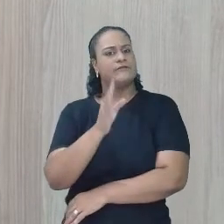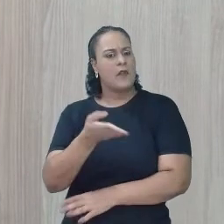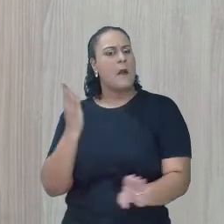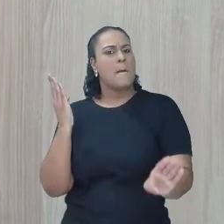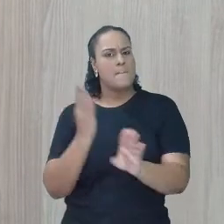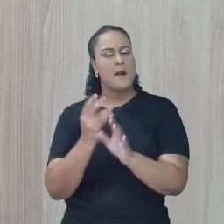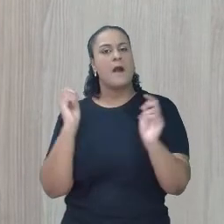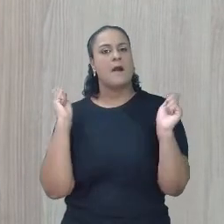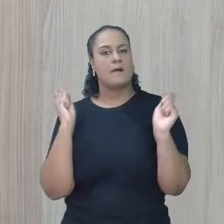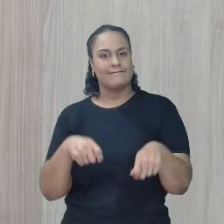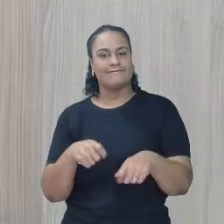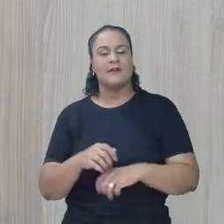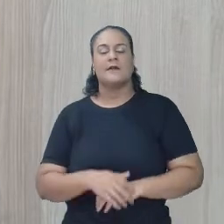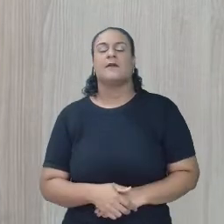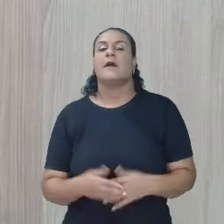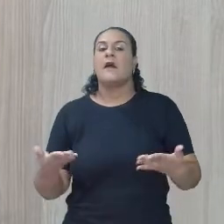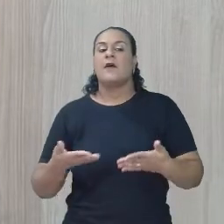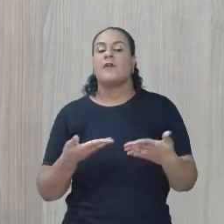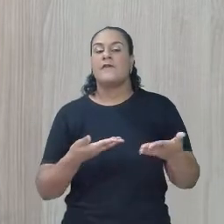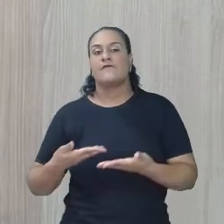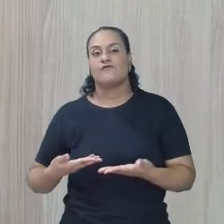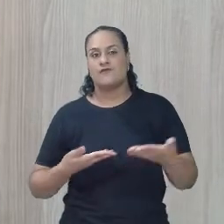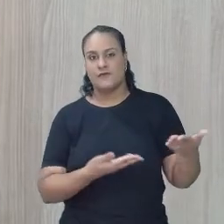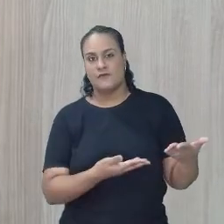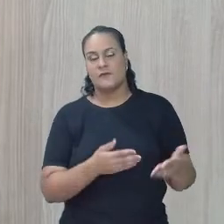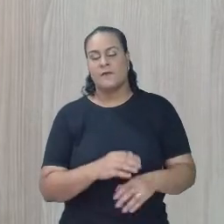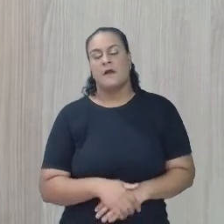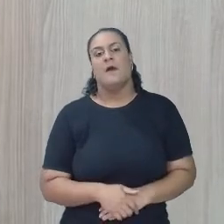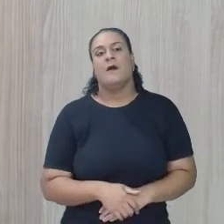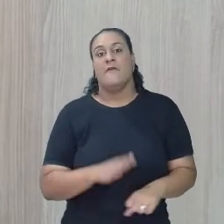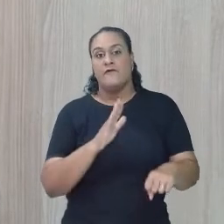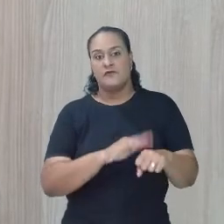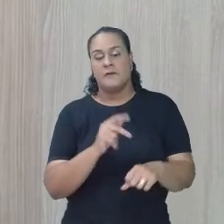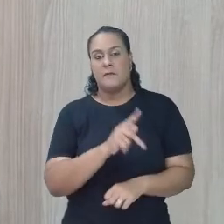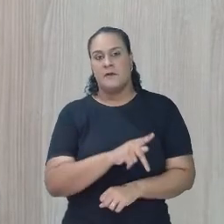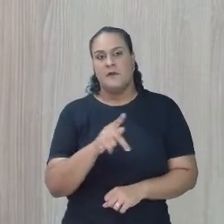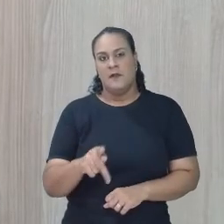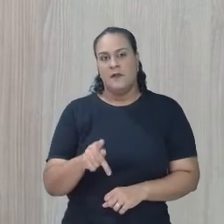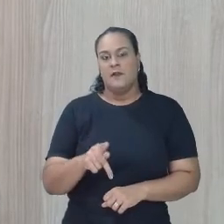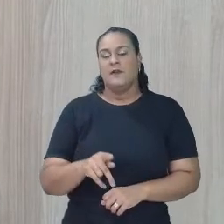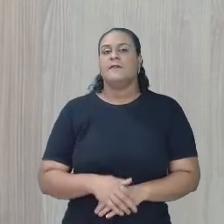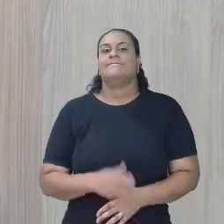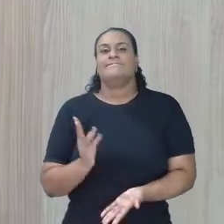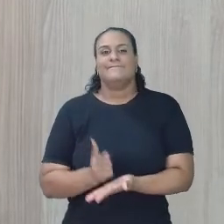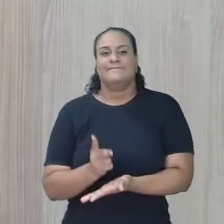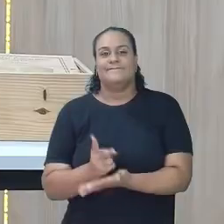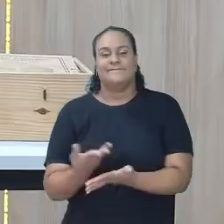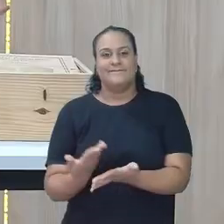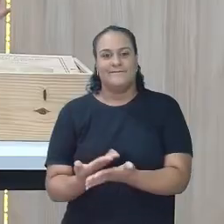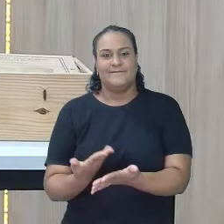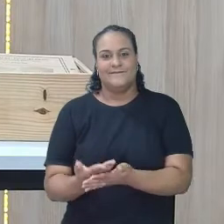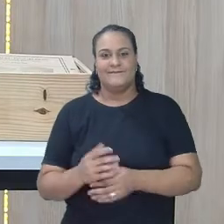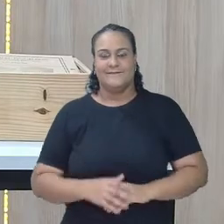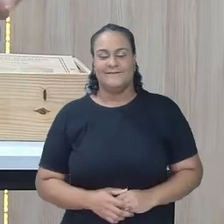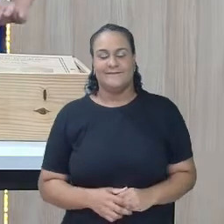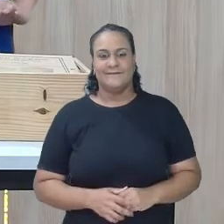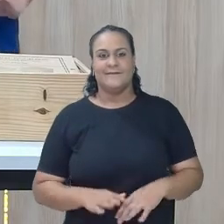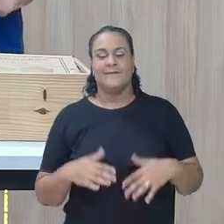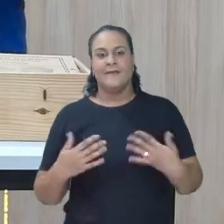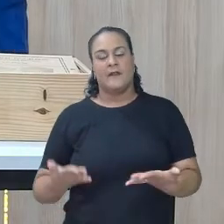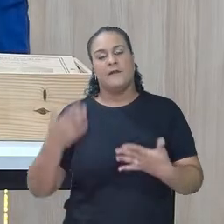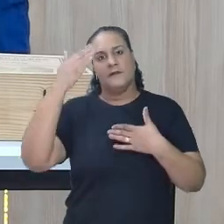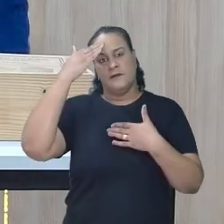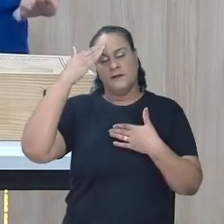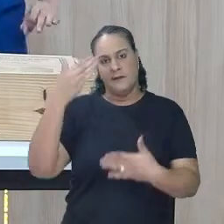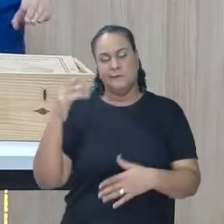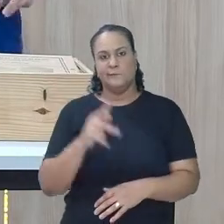identificação, tá joia? Então, eu vou passar agora a palavrinha para a Briane, que ela vai dar continuidade aqui à aula. Bom, gente, já agradecendo aqui